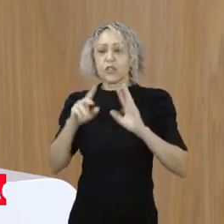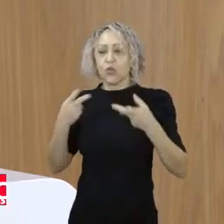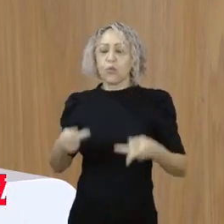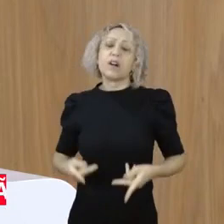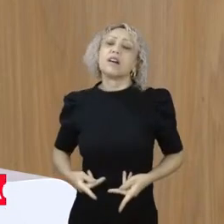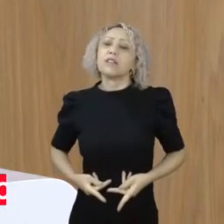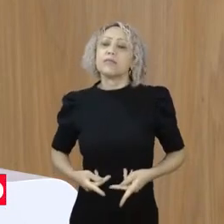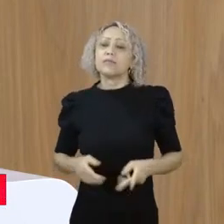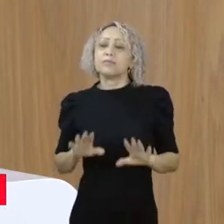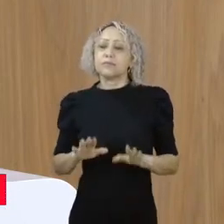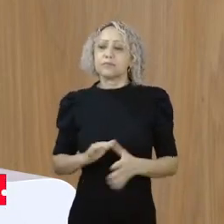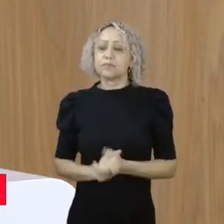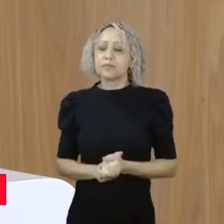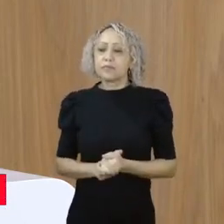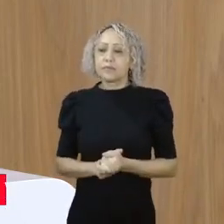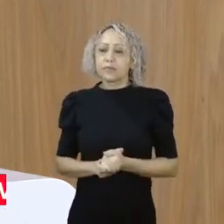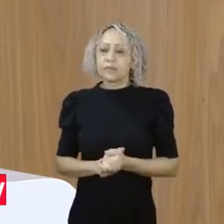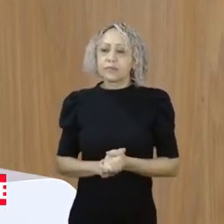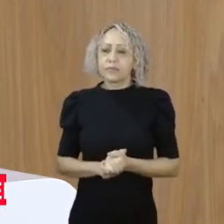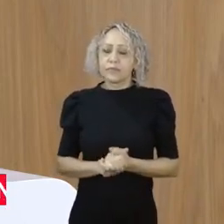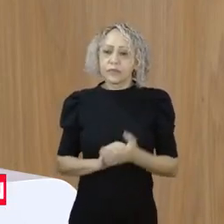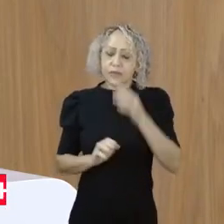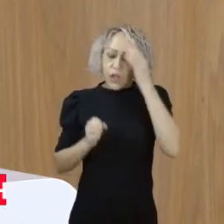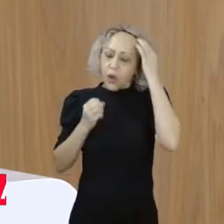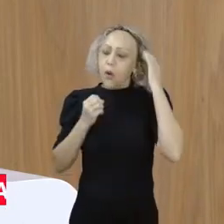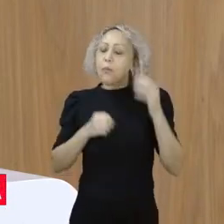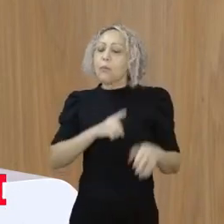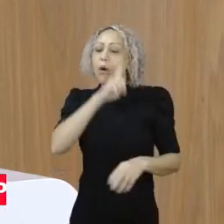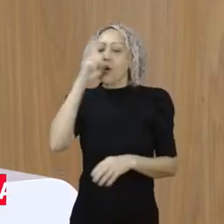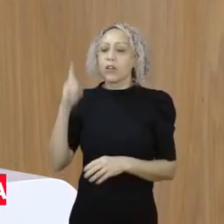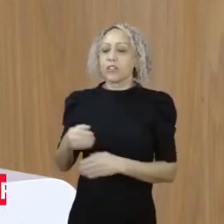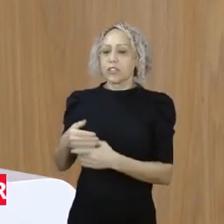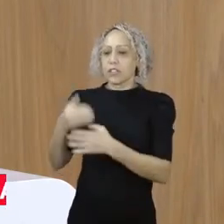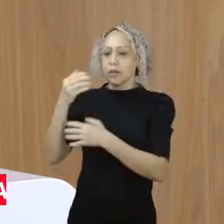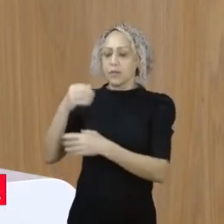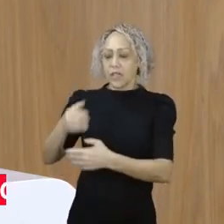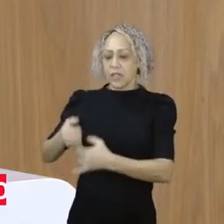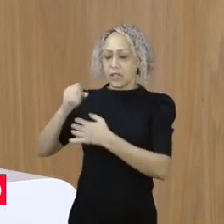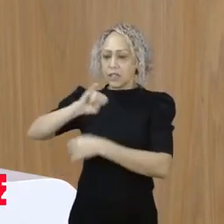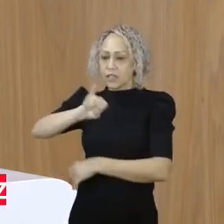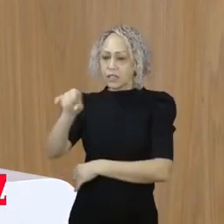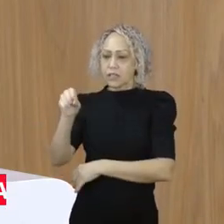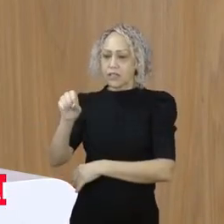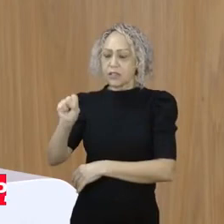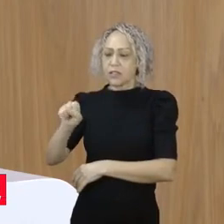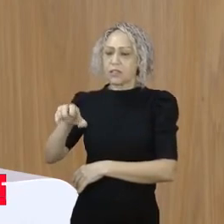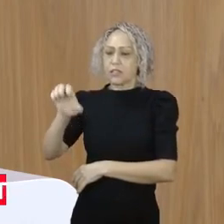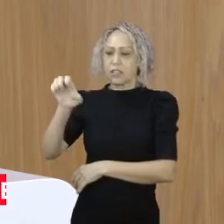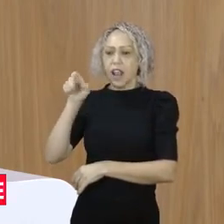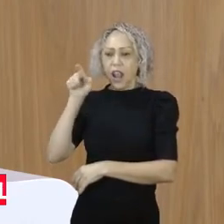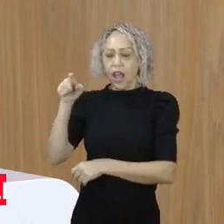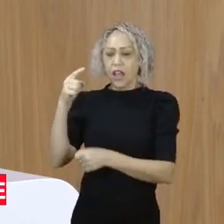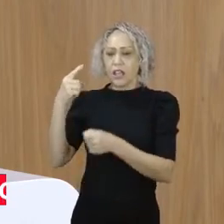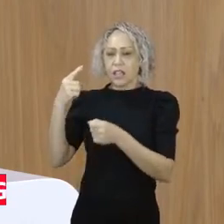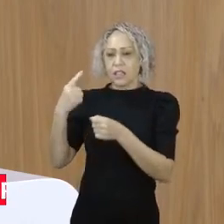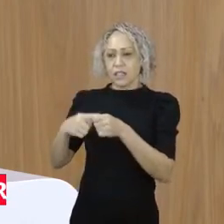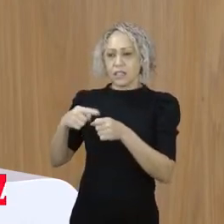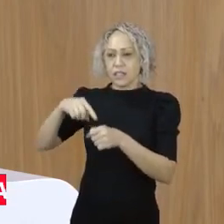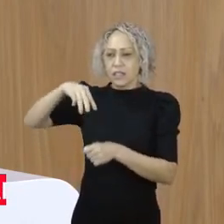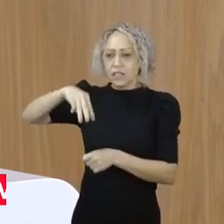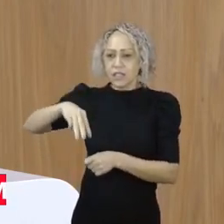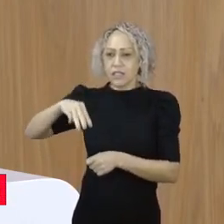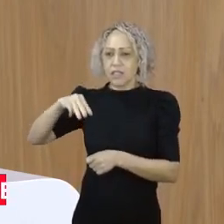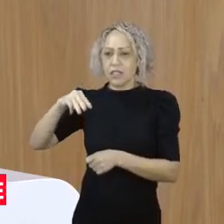Jardim Teixeira, desculpa. Bom dia para você. José Rosa também lá de Mauá, no ABC Paulista. Ele diz